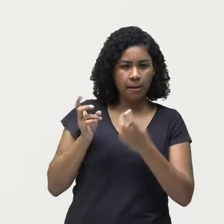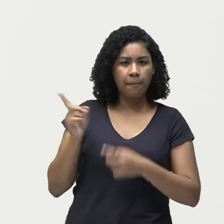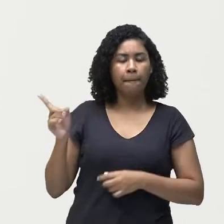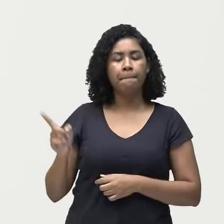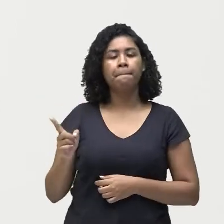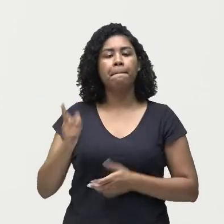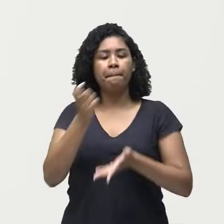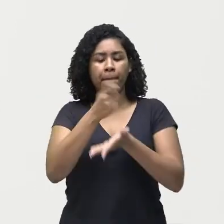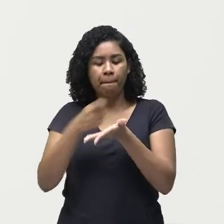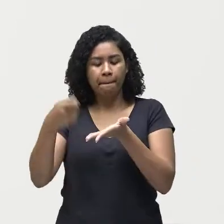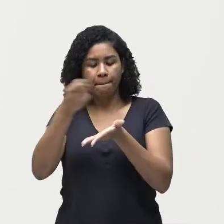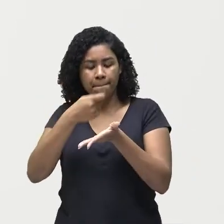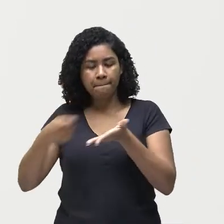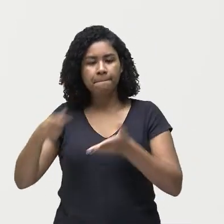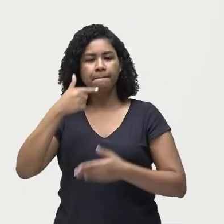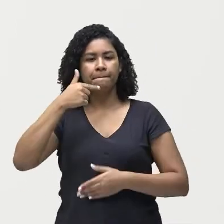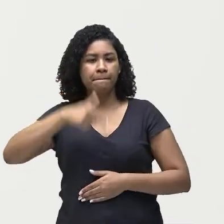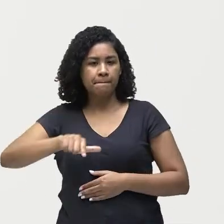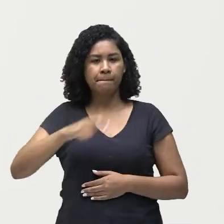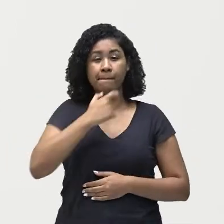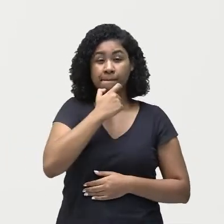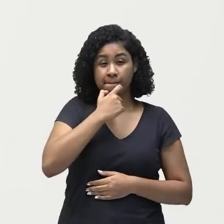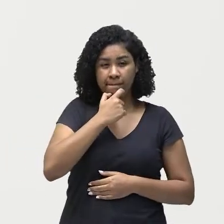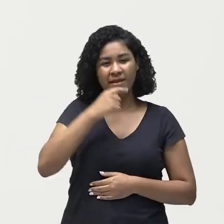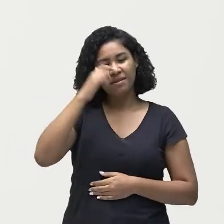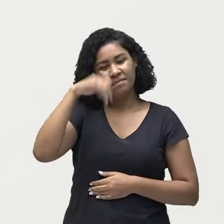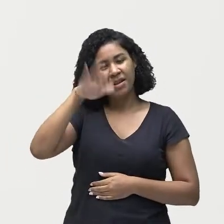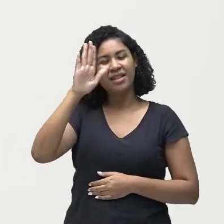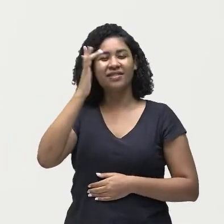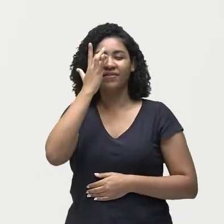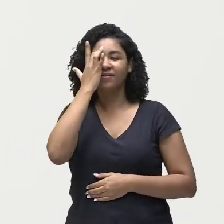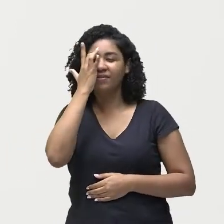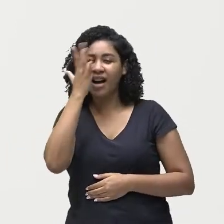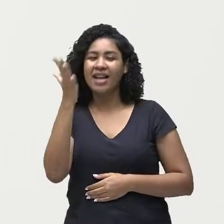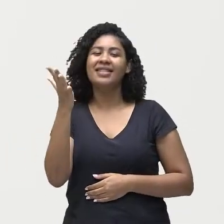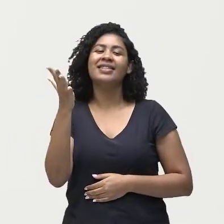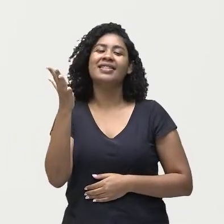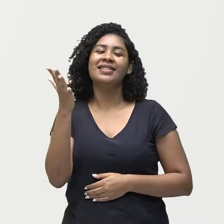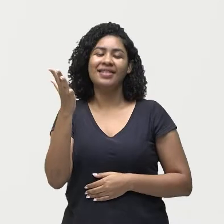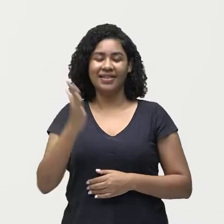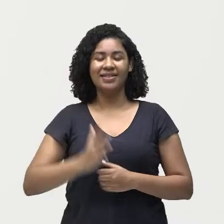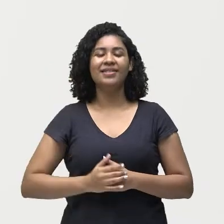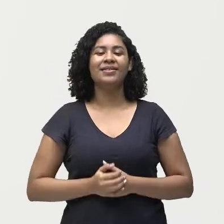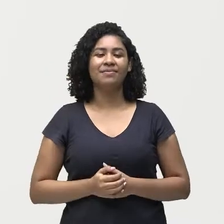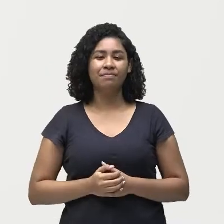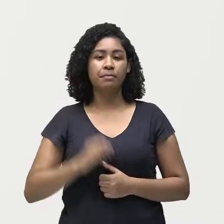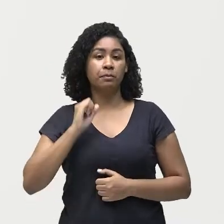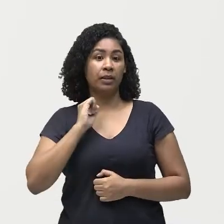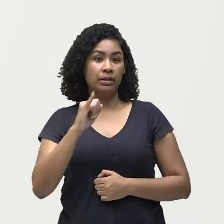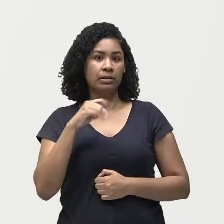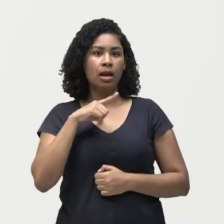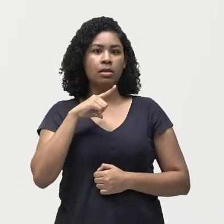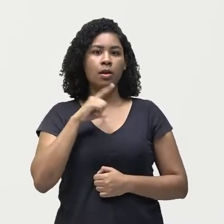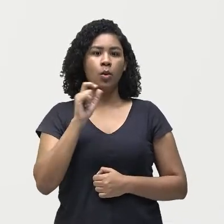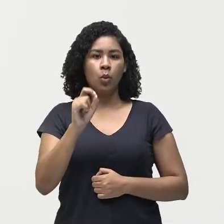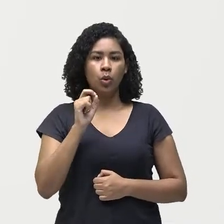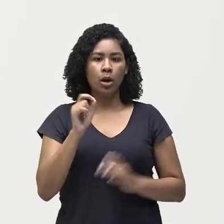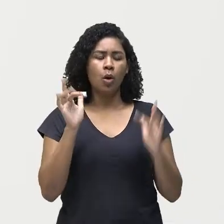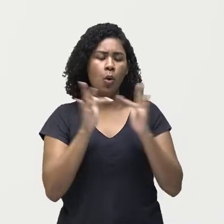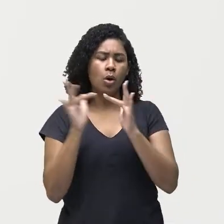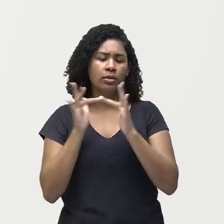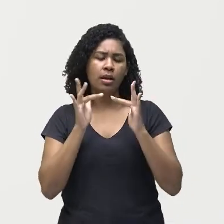inglês fica bem mais fácil, fica easier, quando temos bastante contato